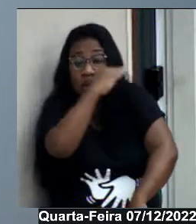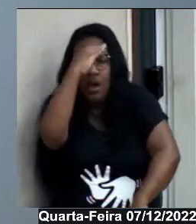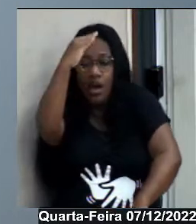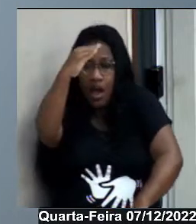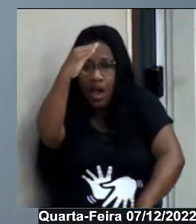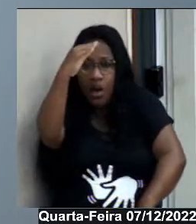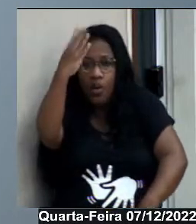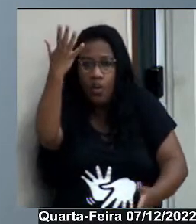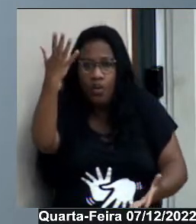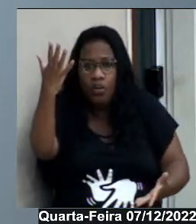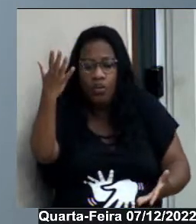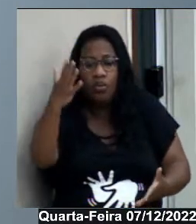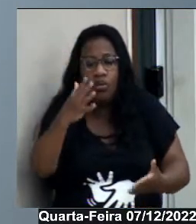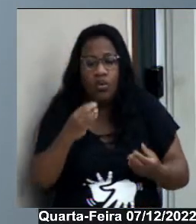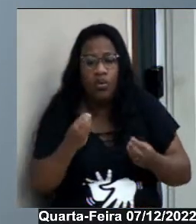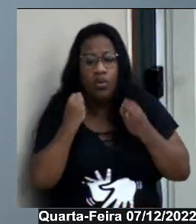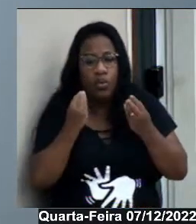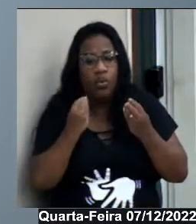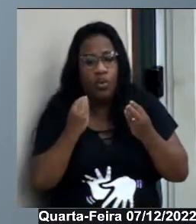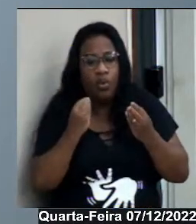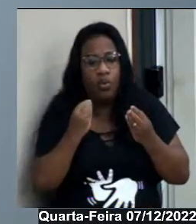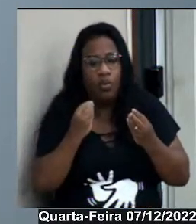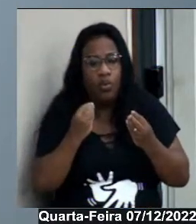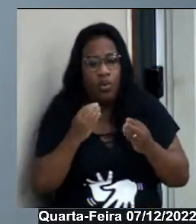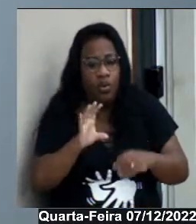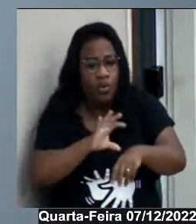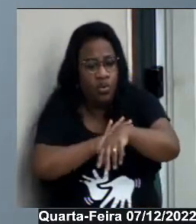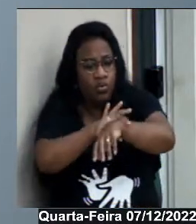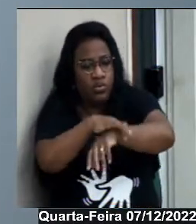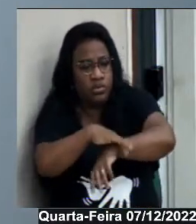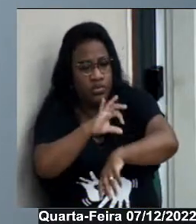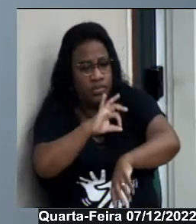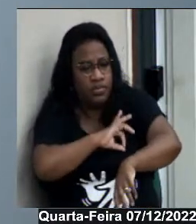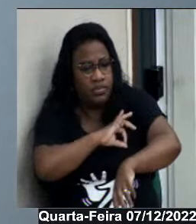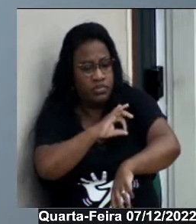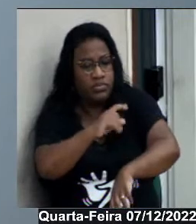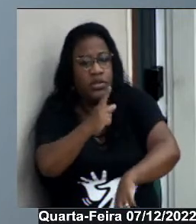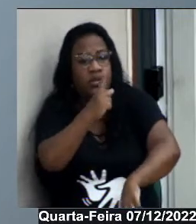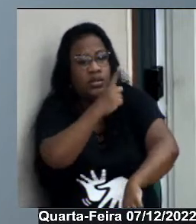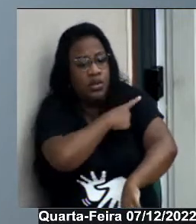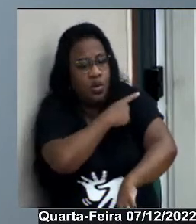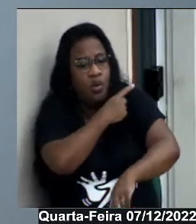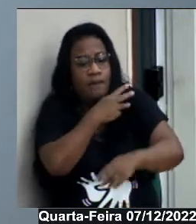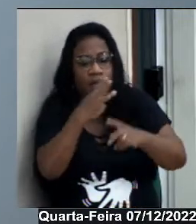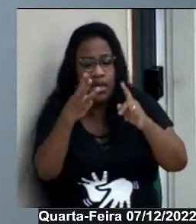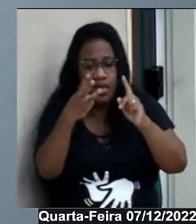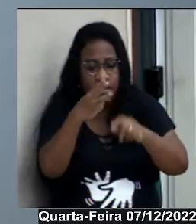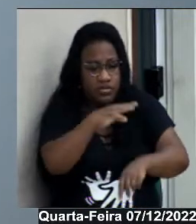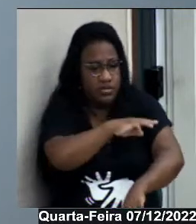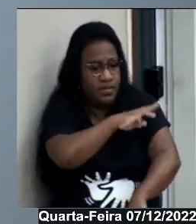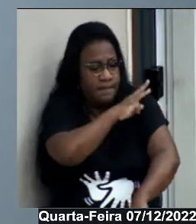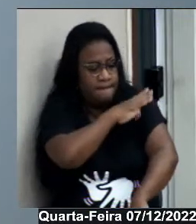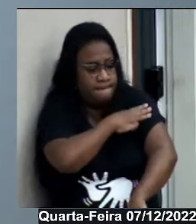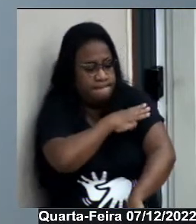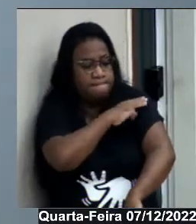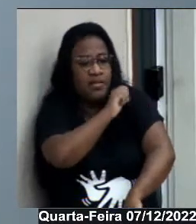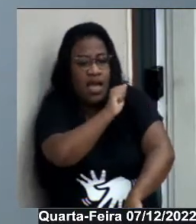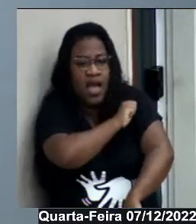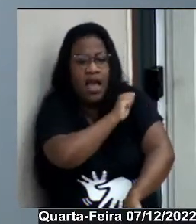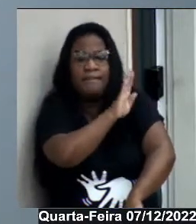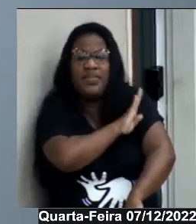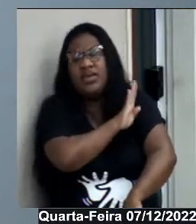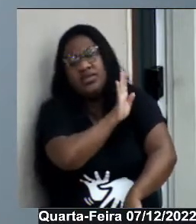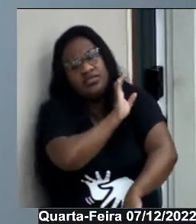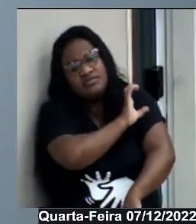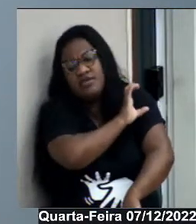depois 5 níveis. Né? Então, quando o guarda começa, ele chega na classe terceira, com nível A, B,